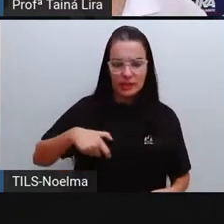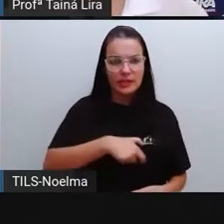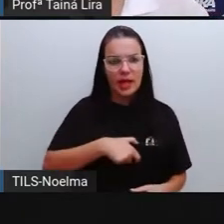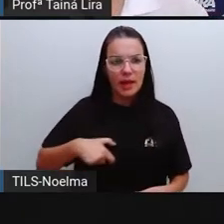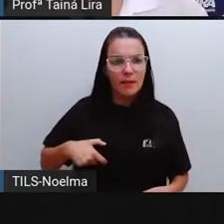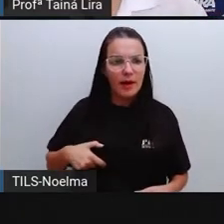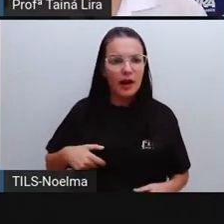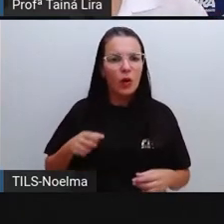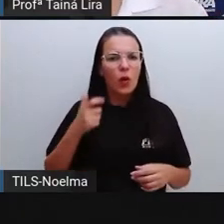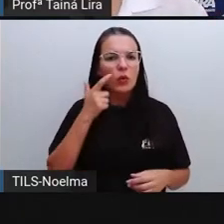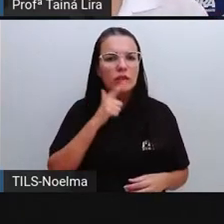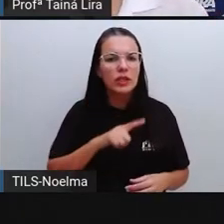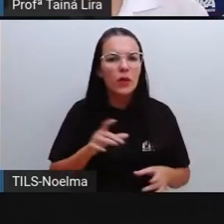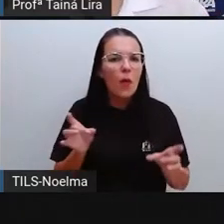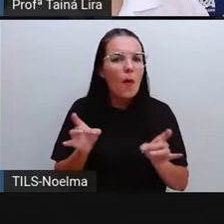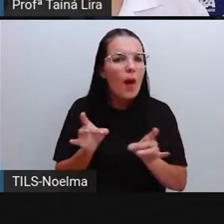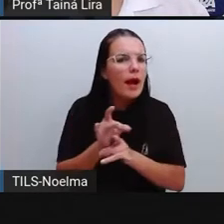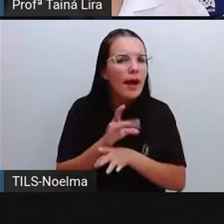essa questão?